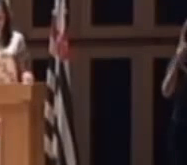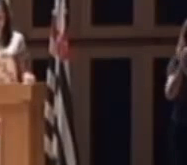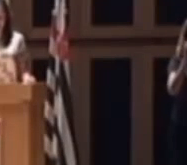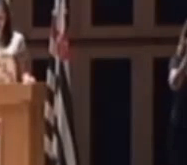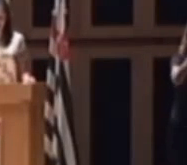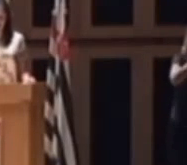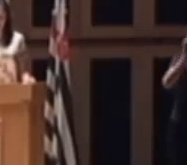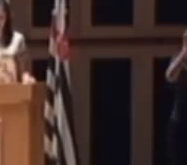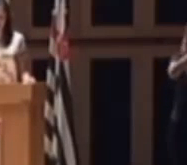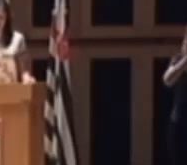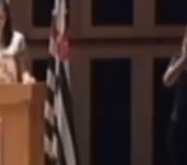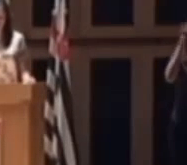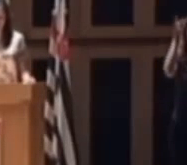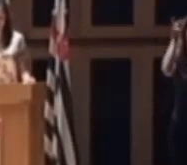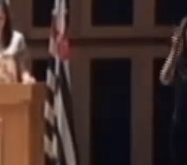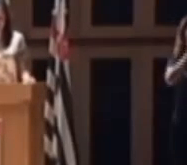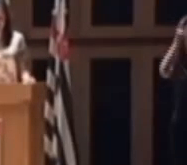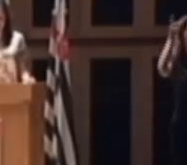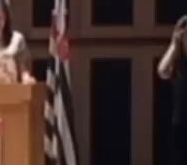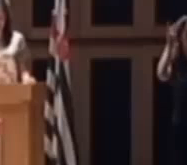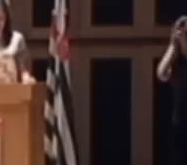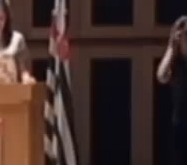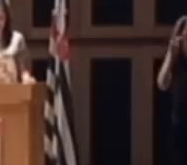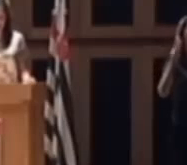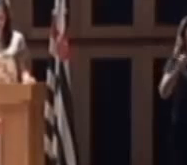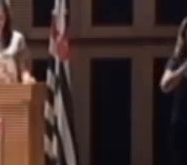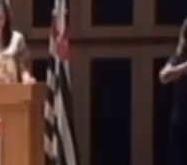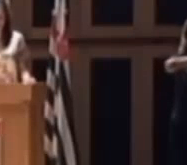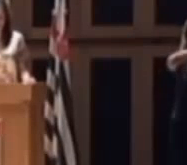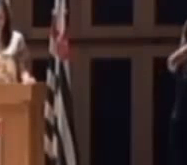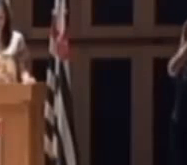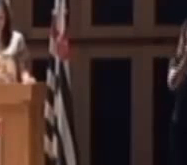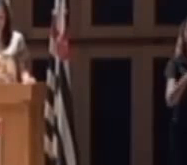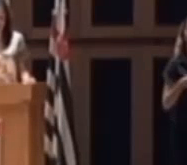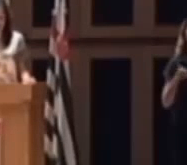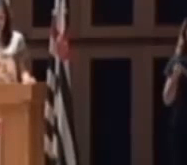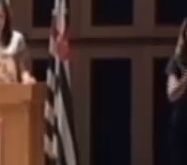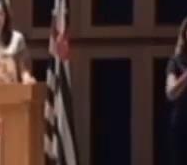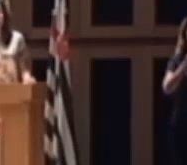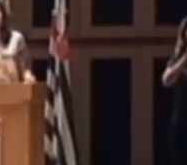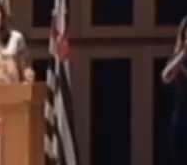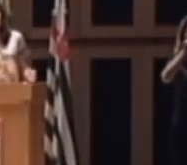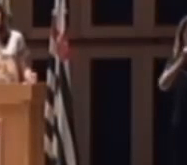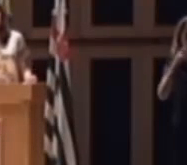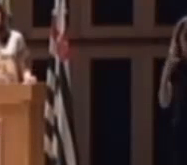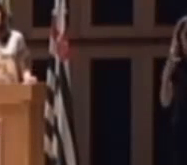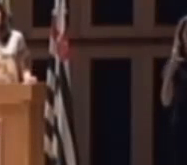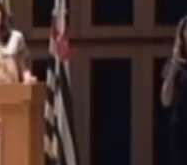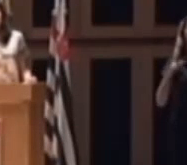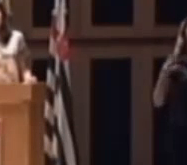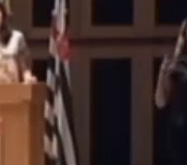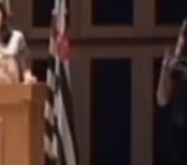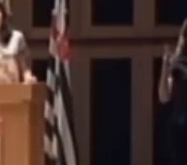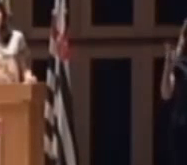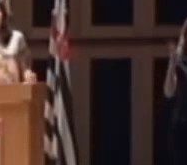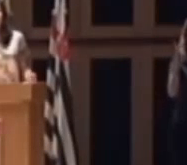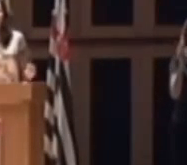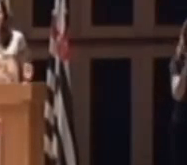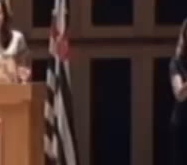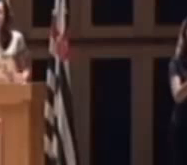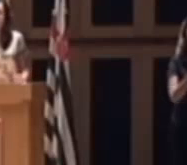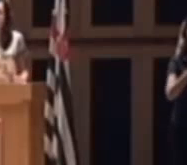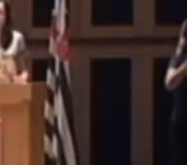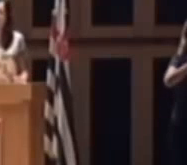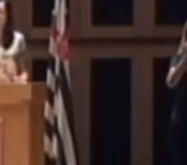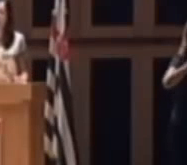Núcleo de Pesquisas em Políticas Públicas da Universidade de São Paulo, NUPES USP, e a todos os colaboradores da Secretaria da Cultura